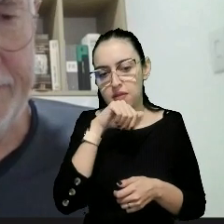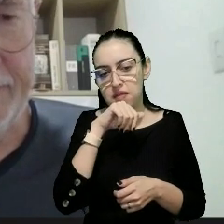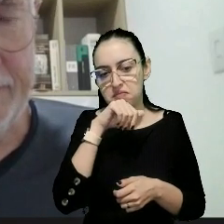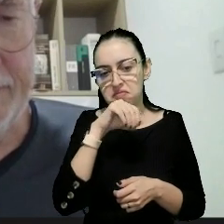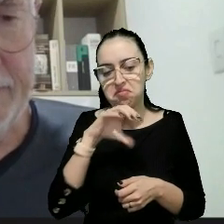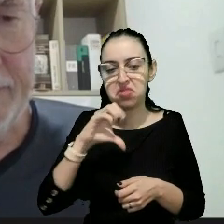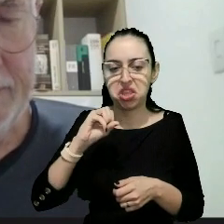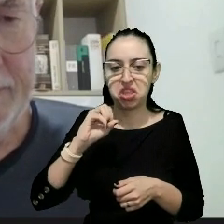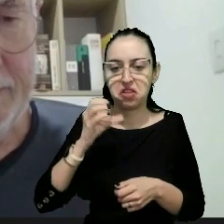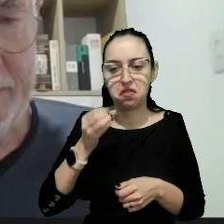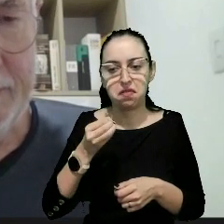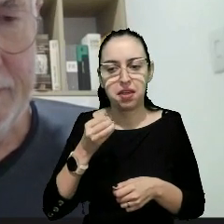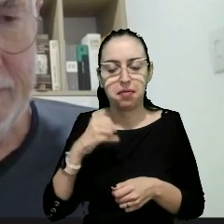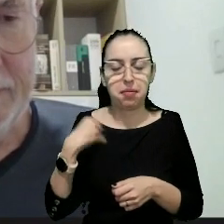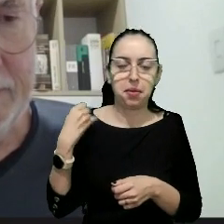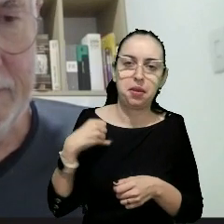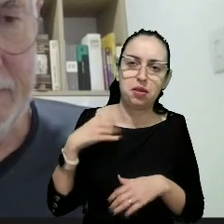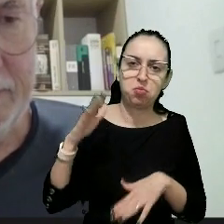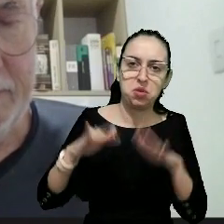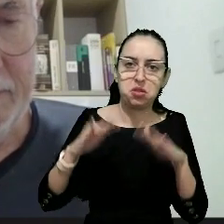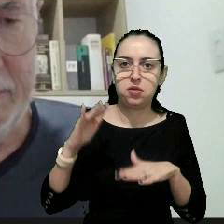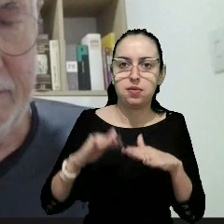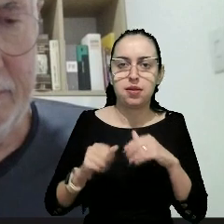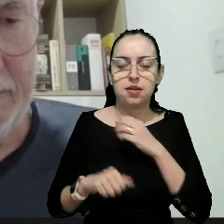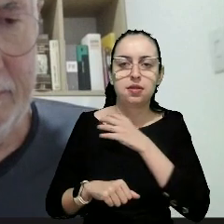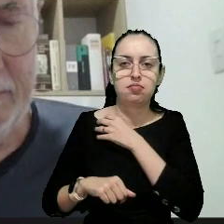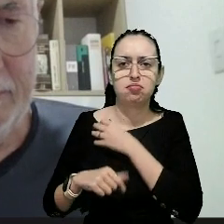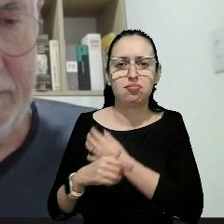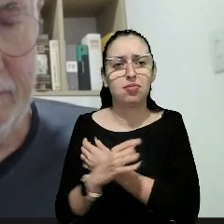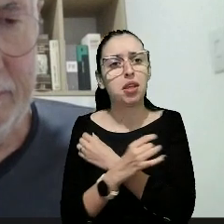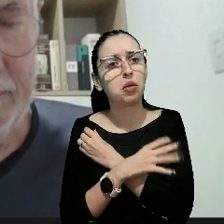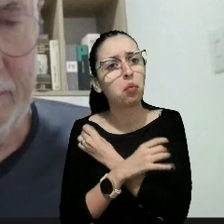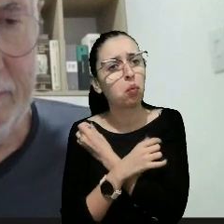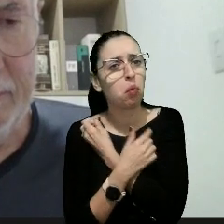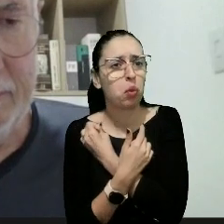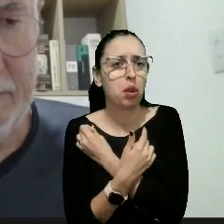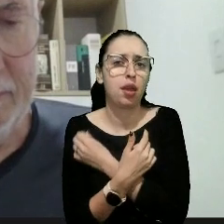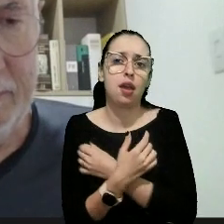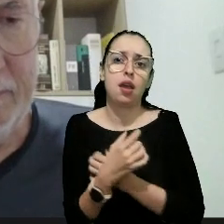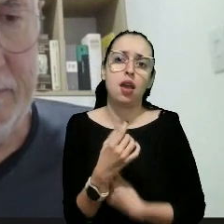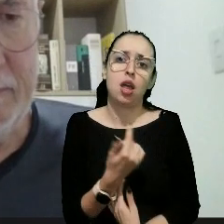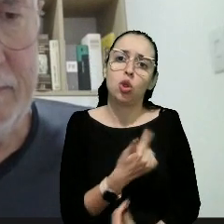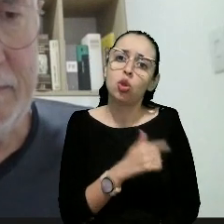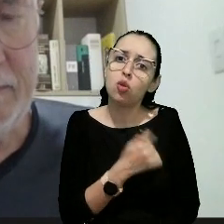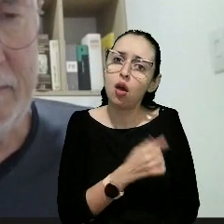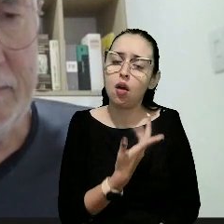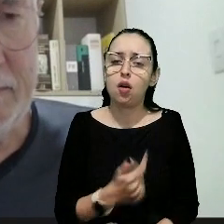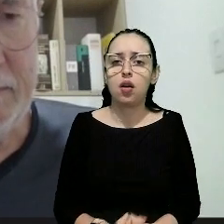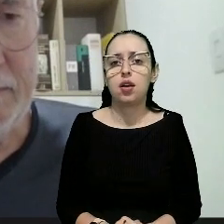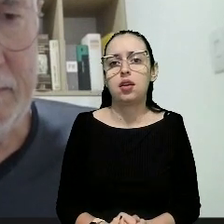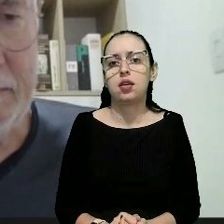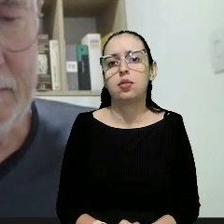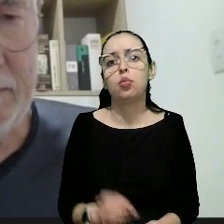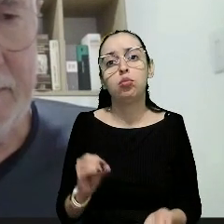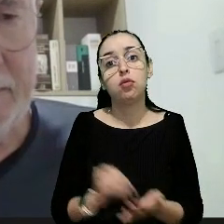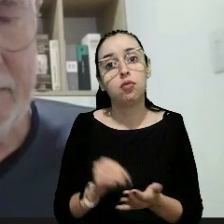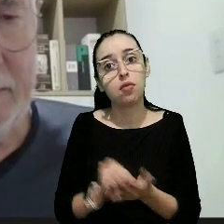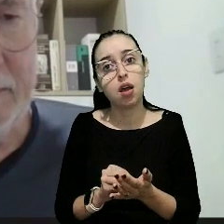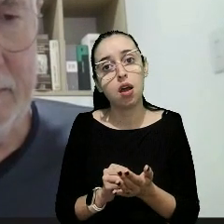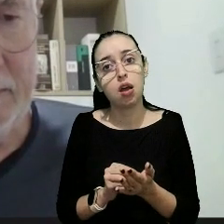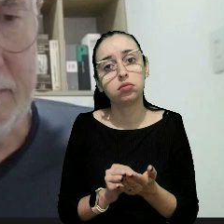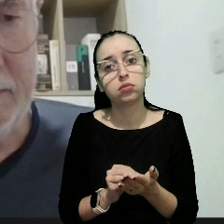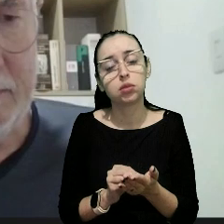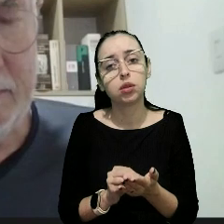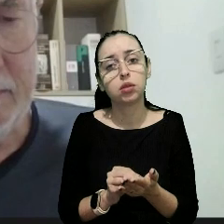mãe teriam por volta de 90 anos, né? E me dói quando eu vejo isso, porque eu não os tenho